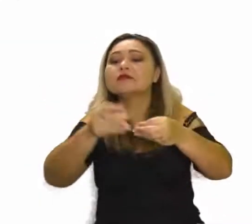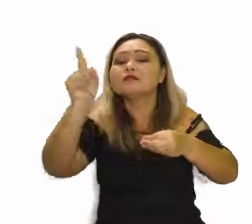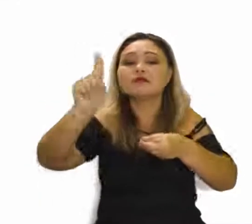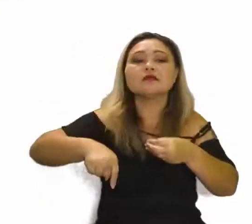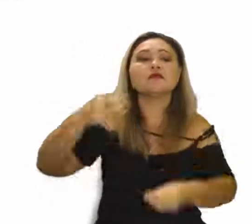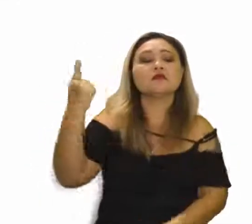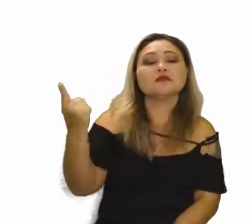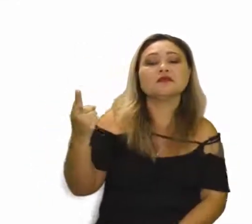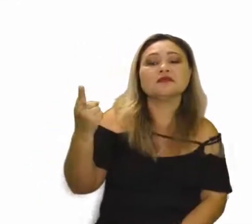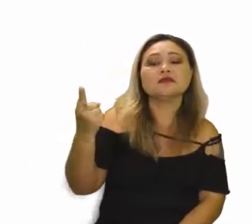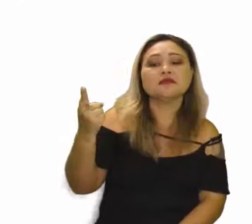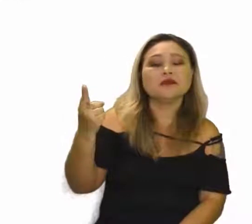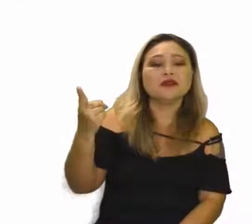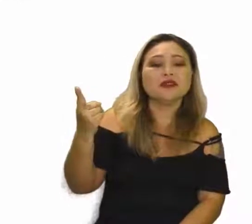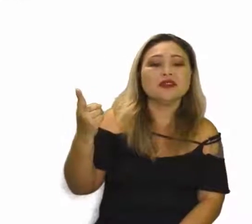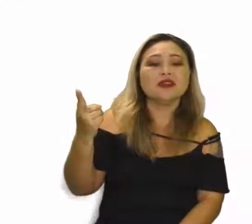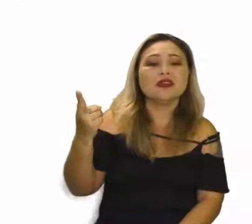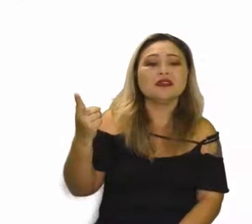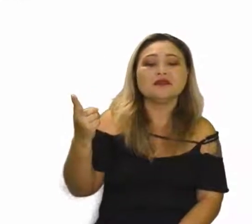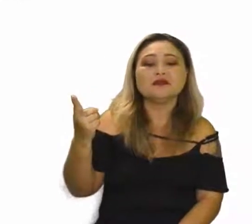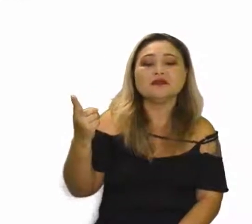isso são... Vamos lá.